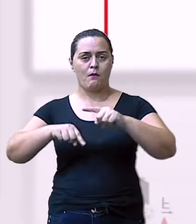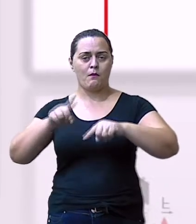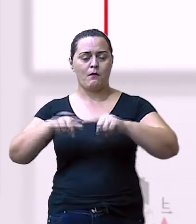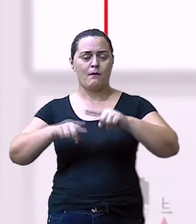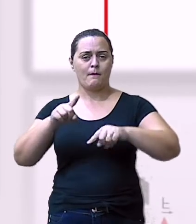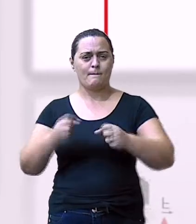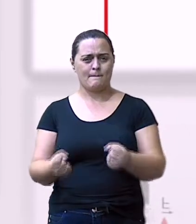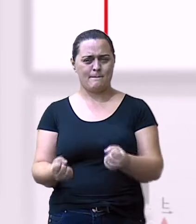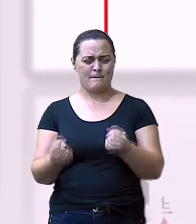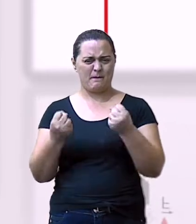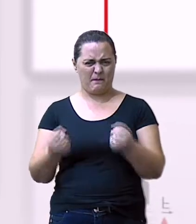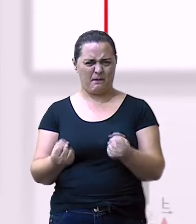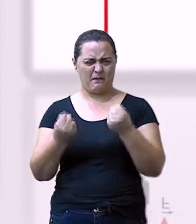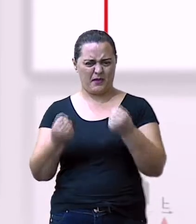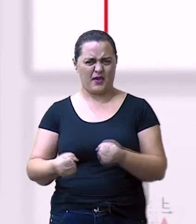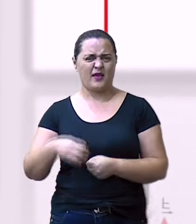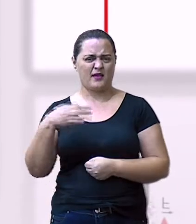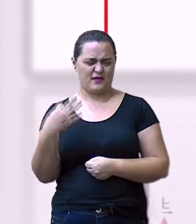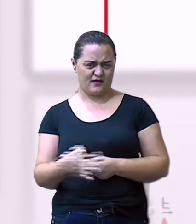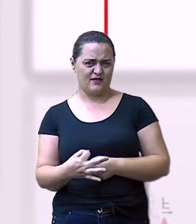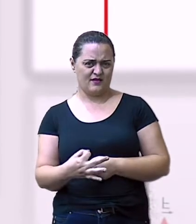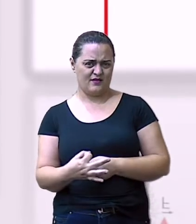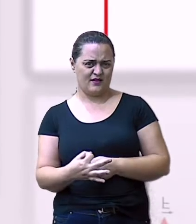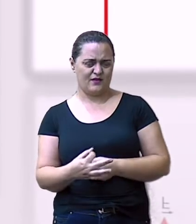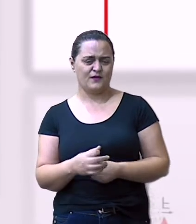roldana fixa e da roldana